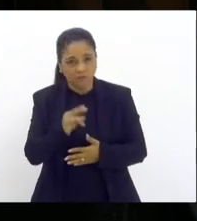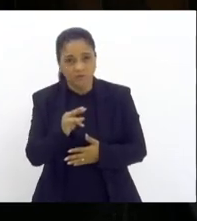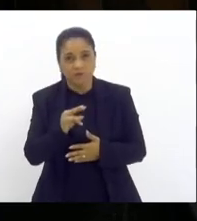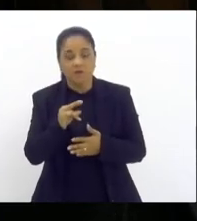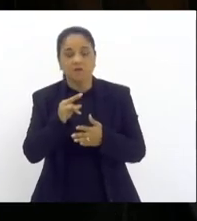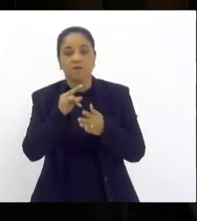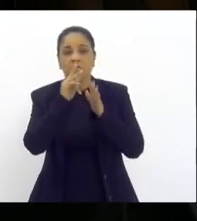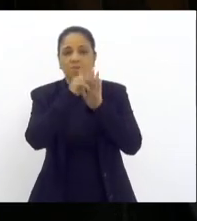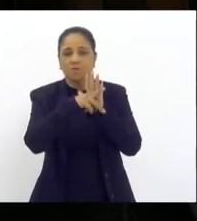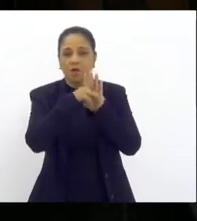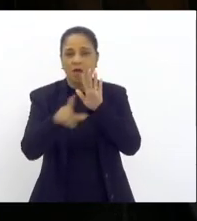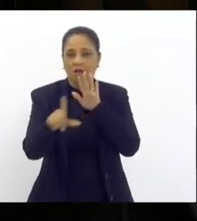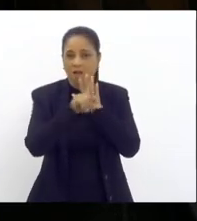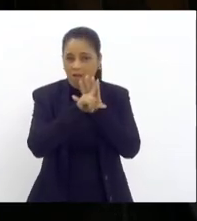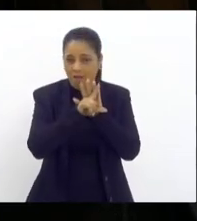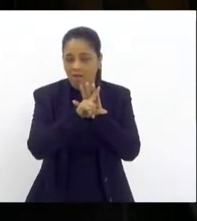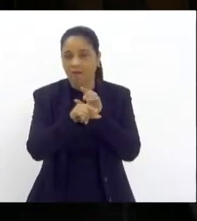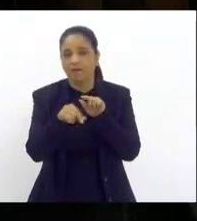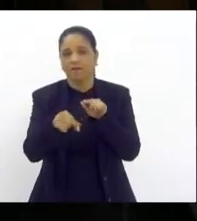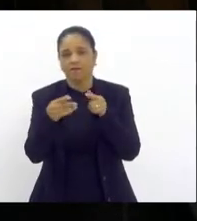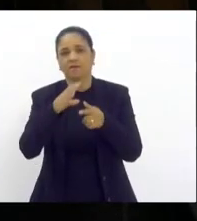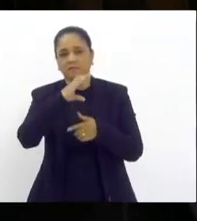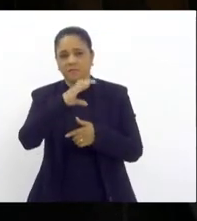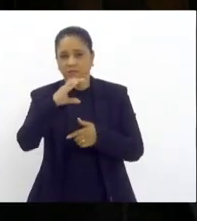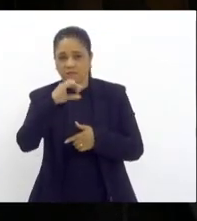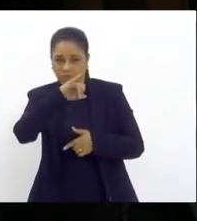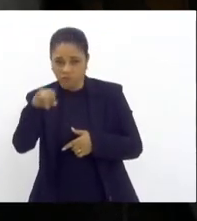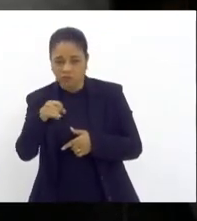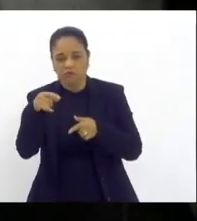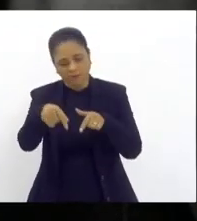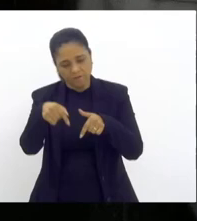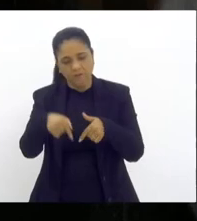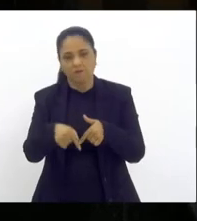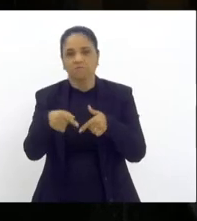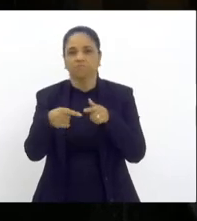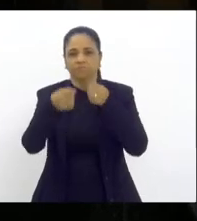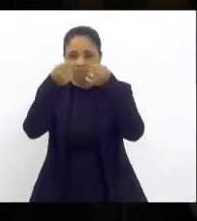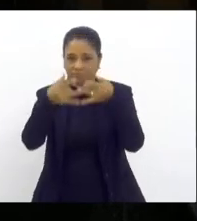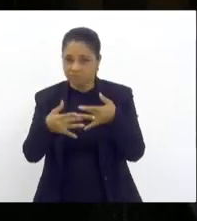de lei, na CCJ ainda virá para esta casa, evidentemente, mas um projeto de lei